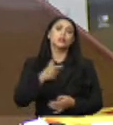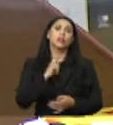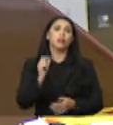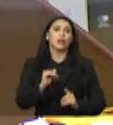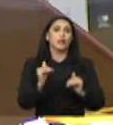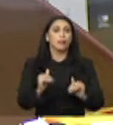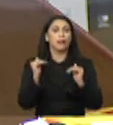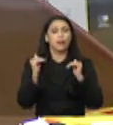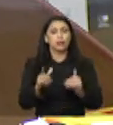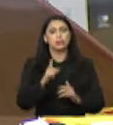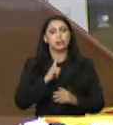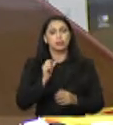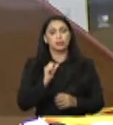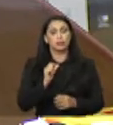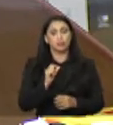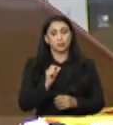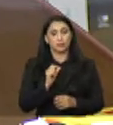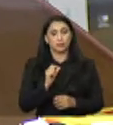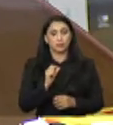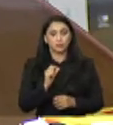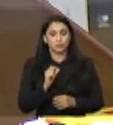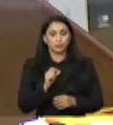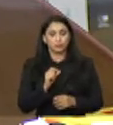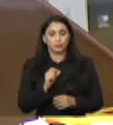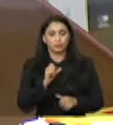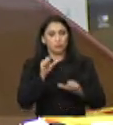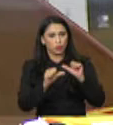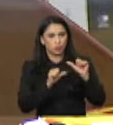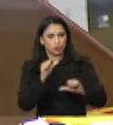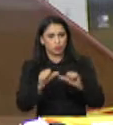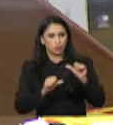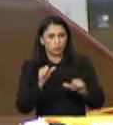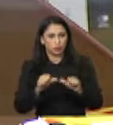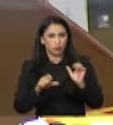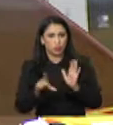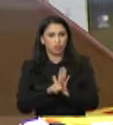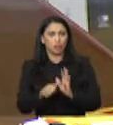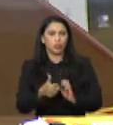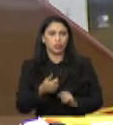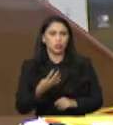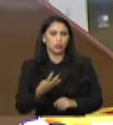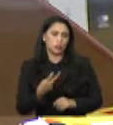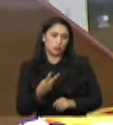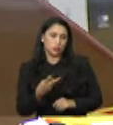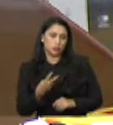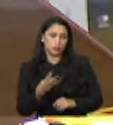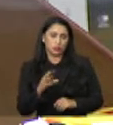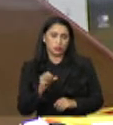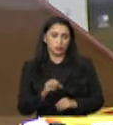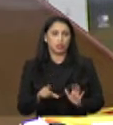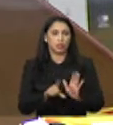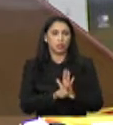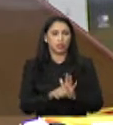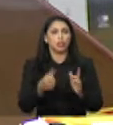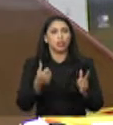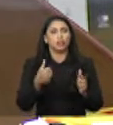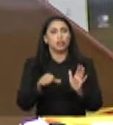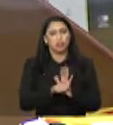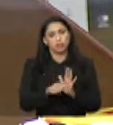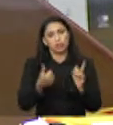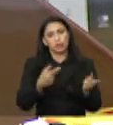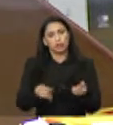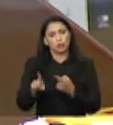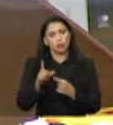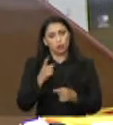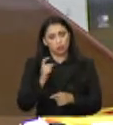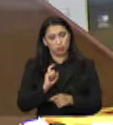diligência acima do normal por parte do agente público com as modificações operadas pela Liga 2230 na lei de improbidade administrativa não há